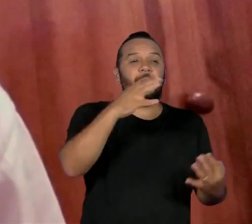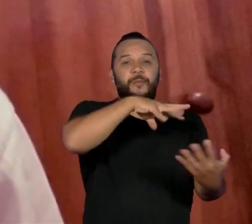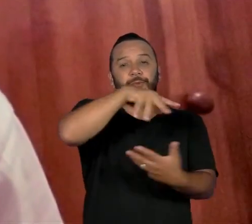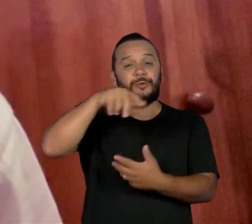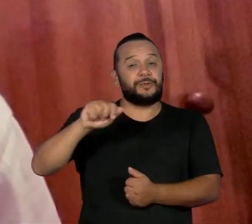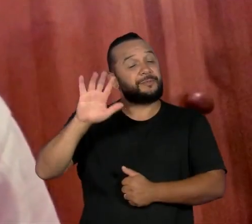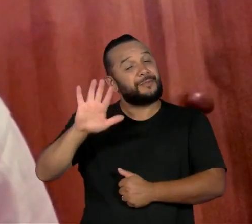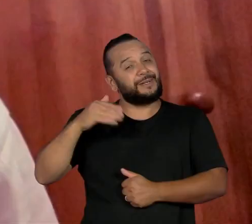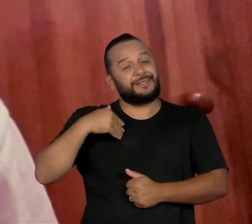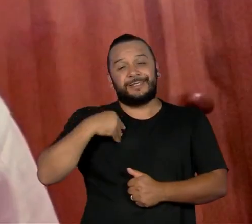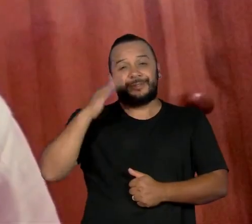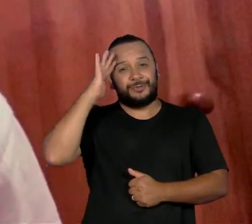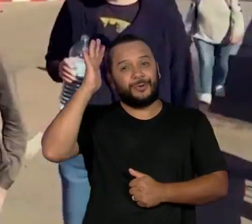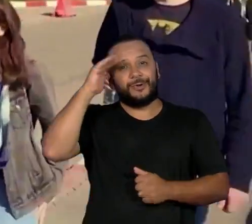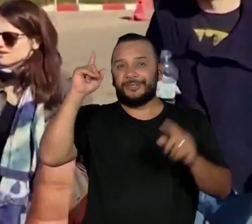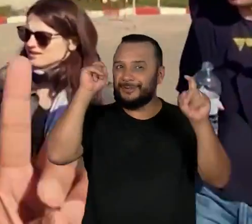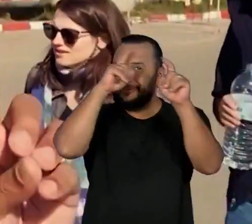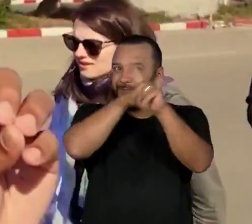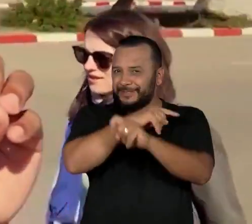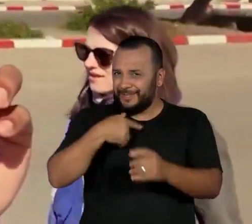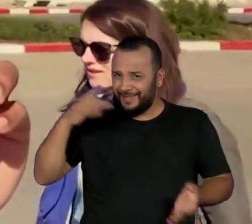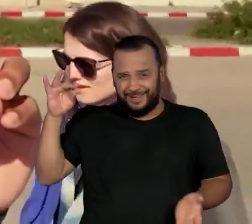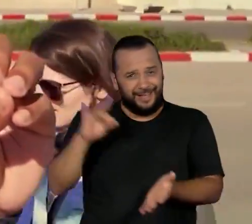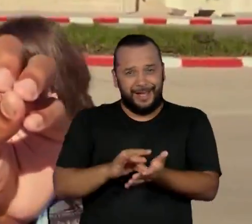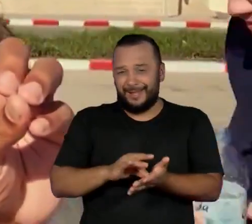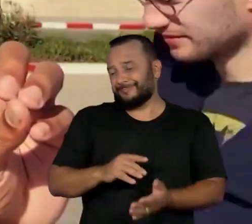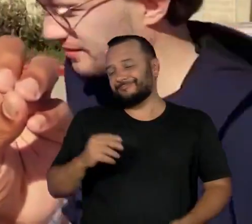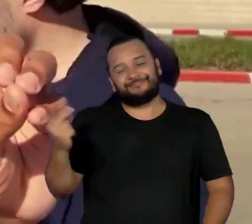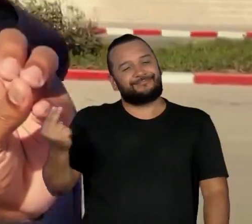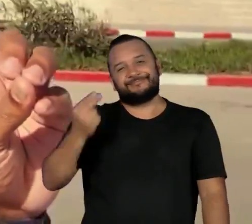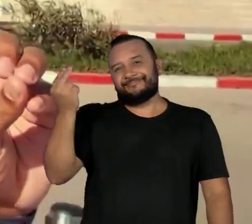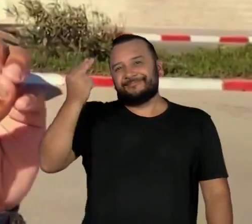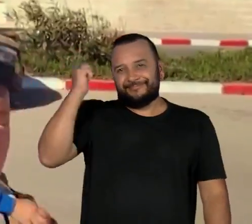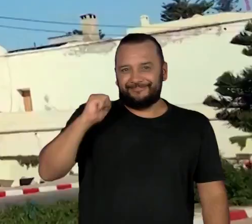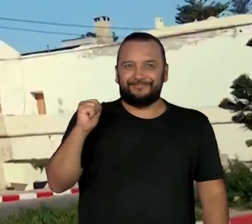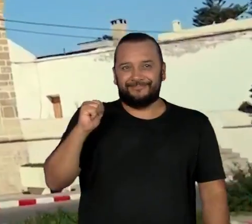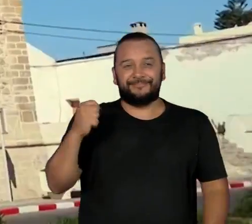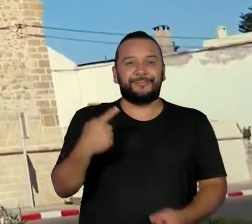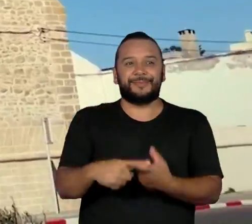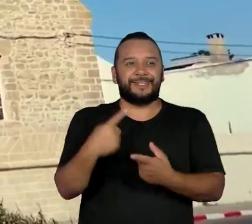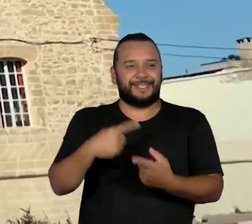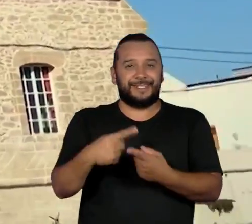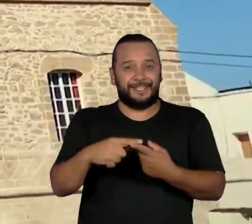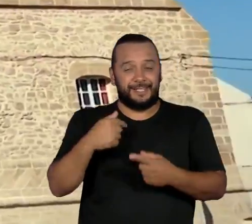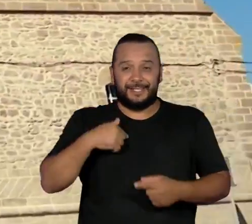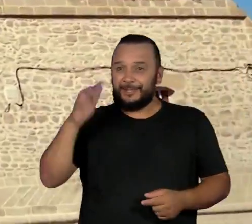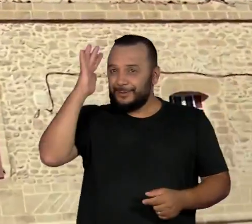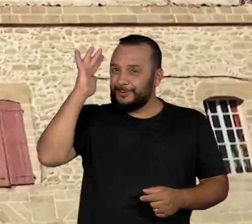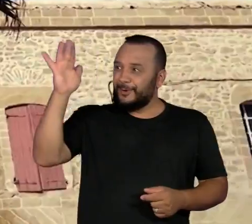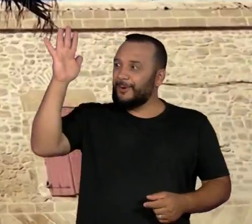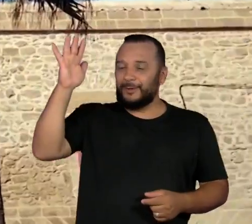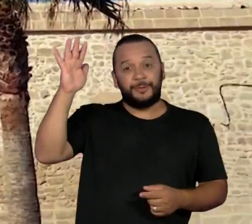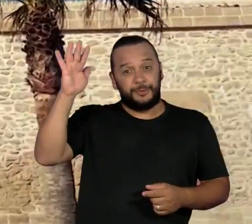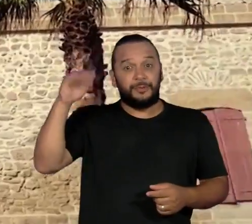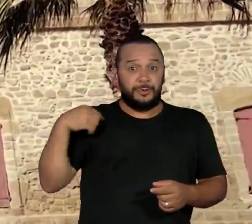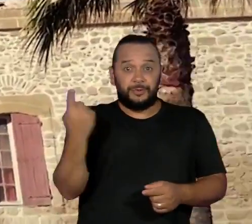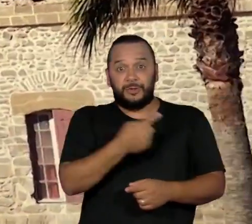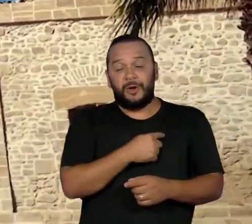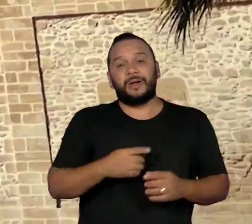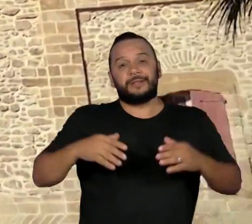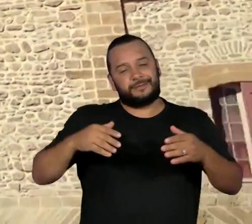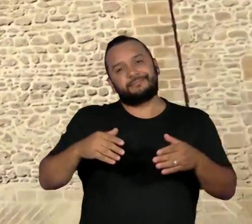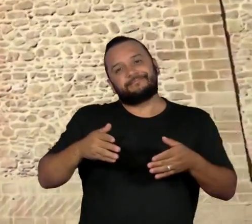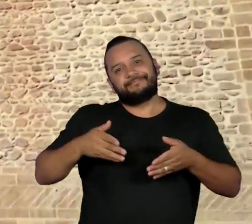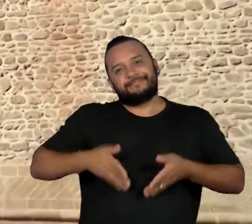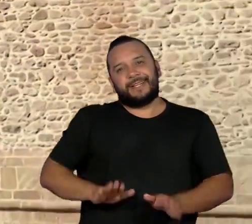jamais imaginei que poderia ser real. Porque quando a gente fala de sonhos, principalmente nós que vêm da